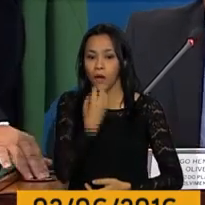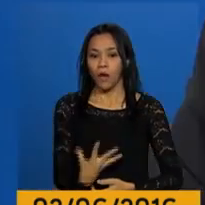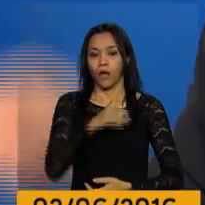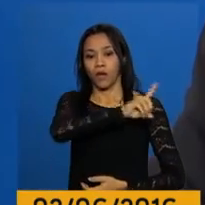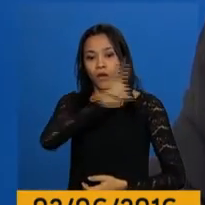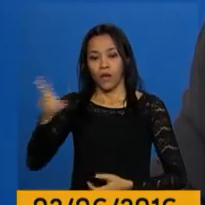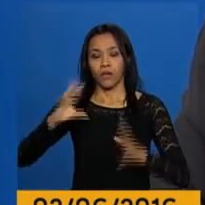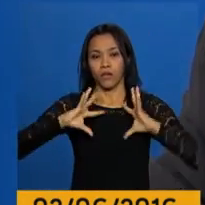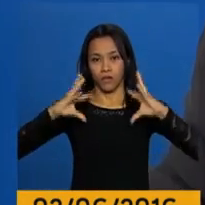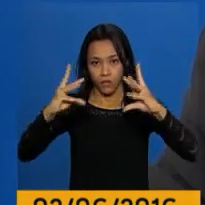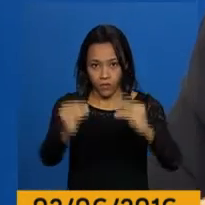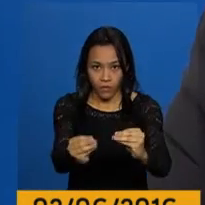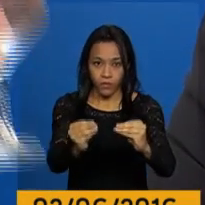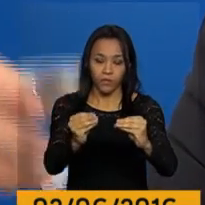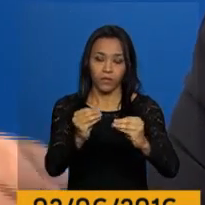todos.